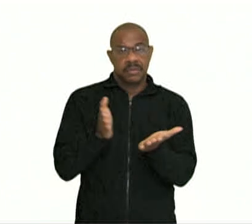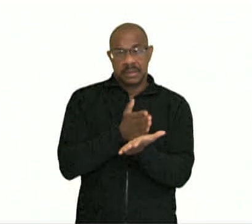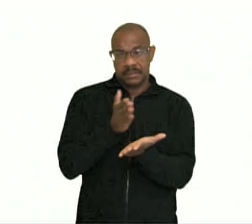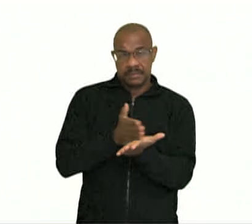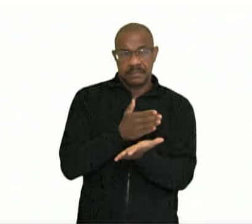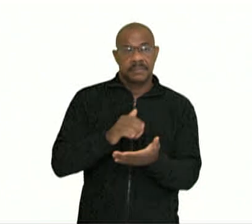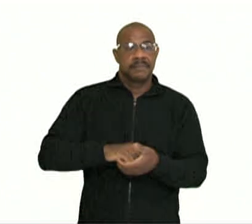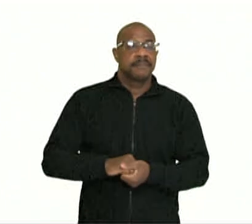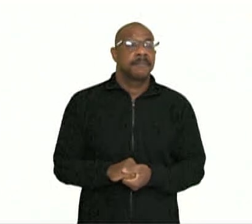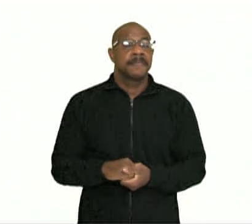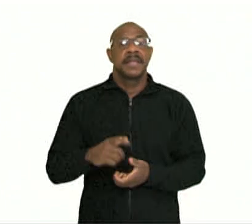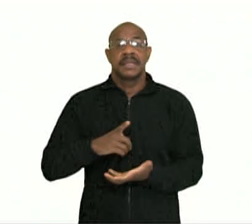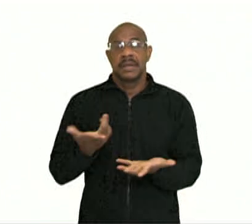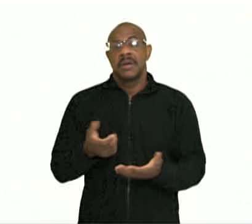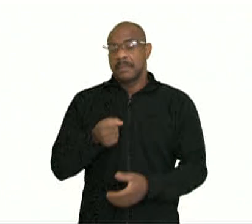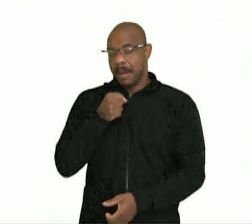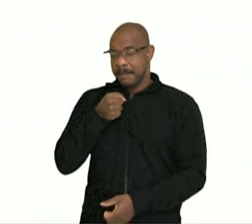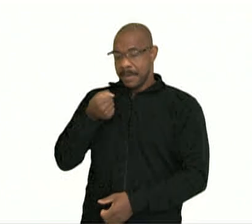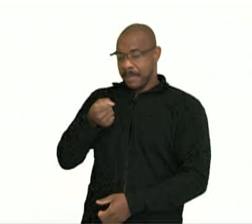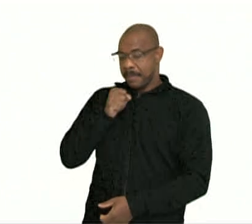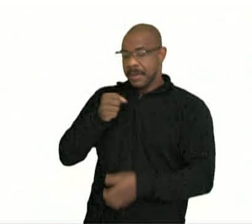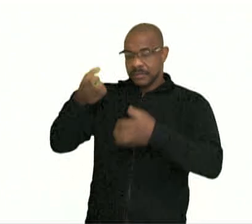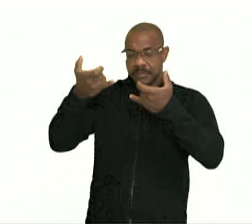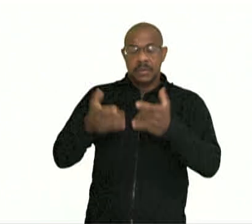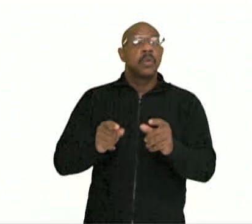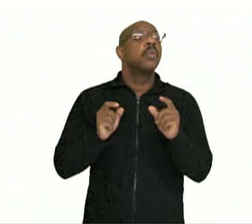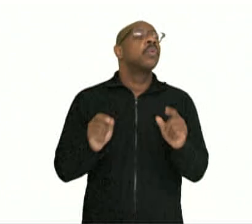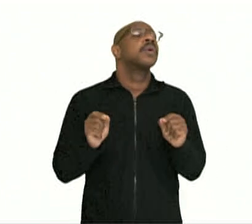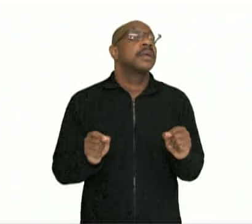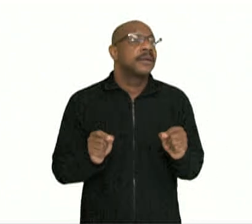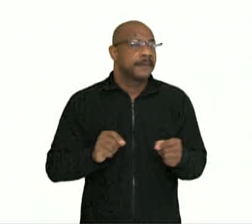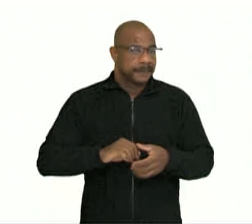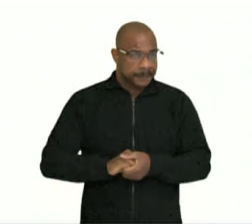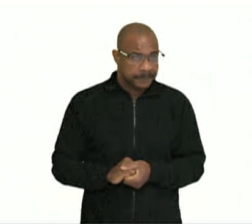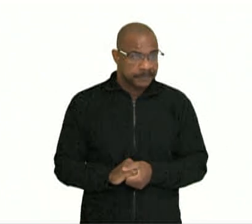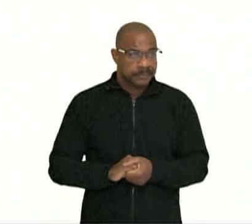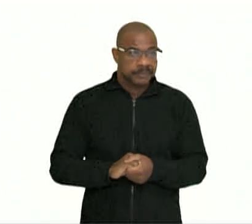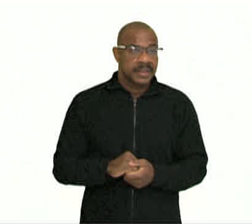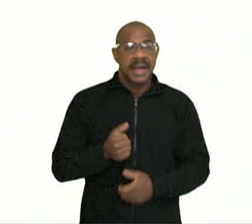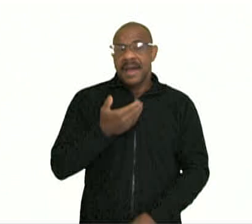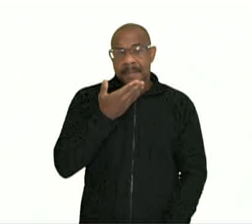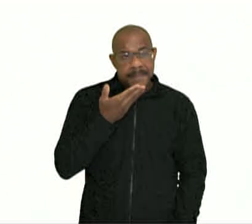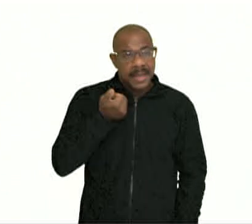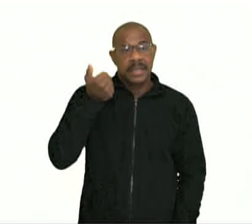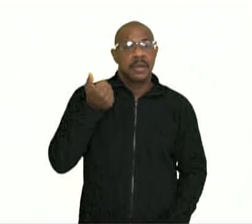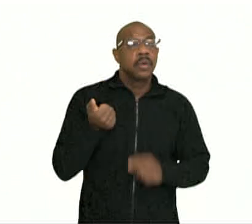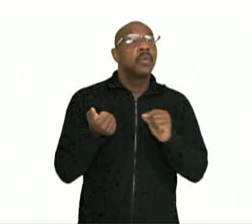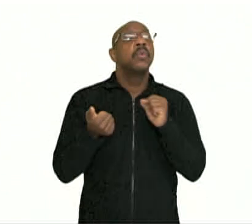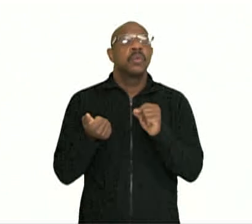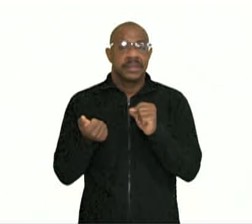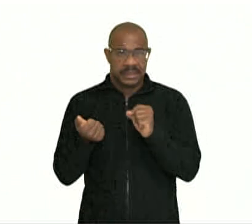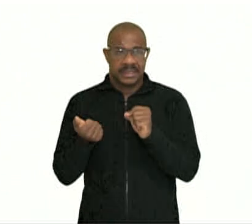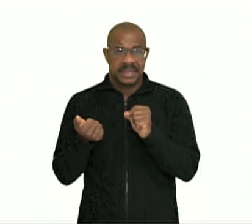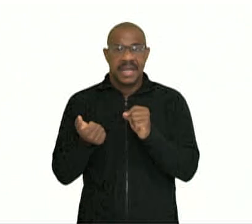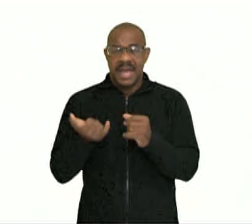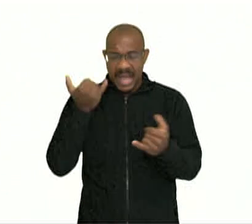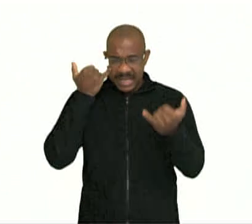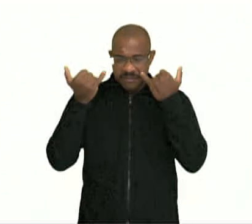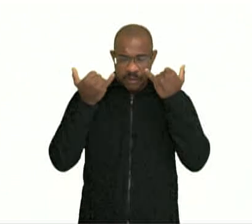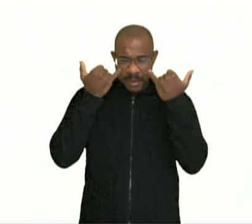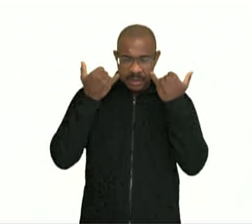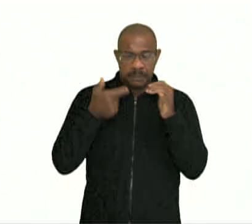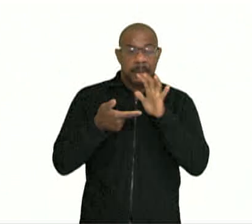Em conversa com a reportagem, ele enfatizou, né, destacou, que a melhor maneira de combater essa desinformação